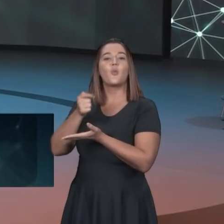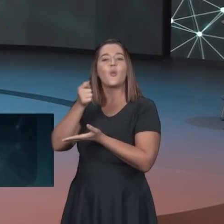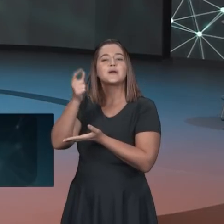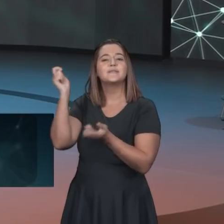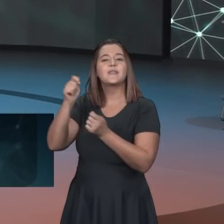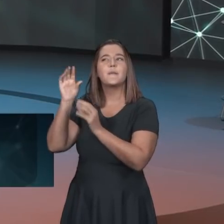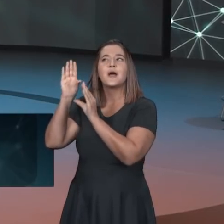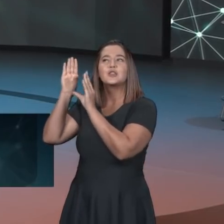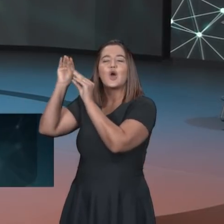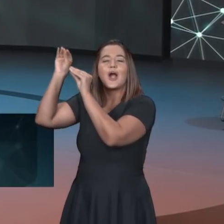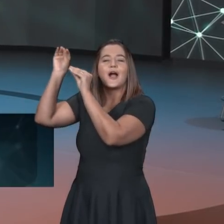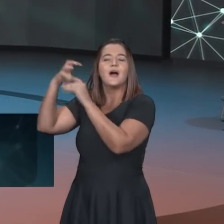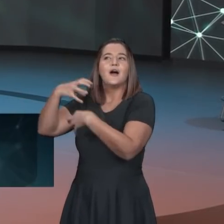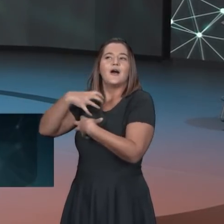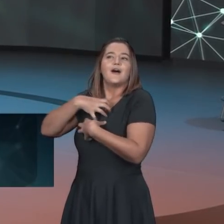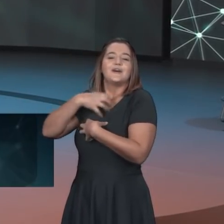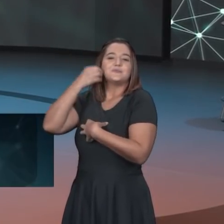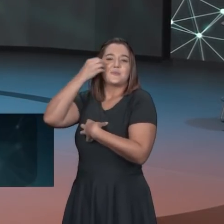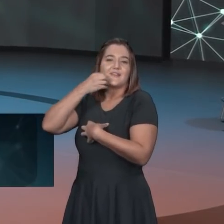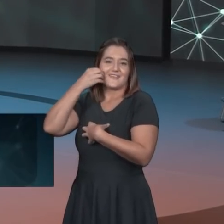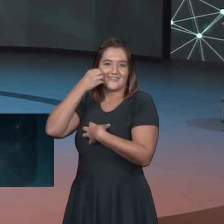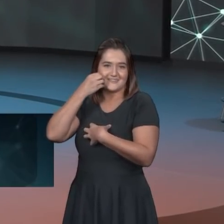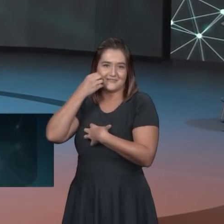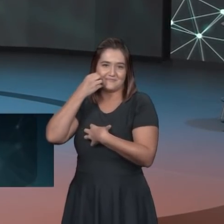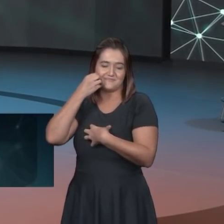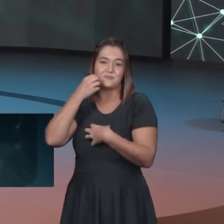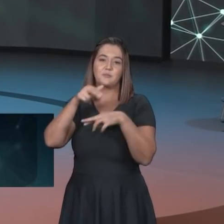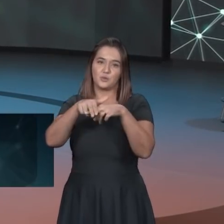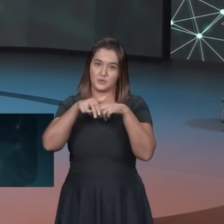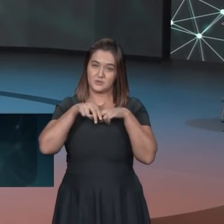que o endereço está aqui embaixo, eu repito, acesse